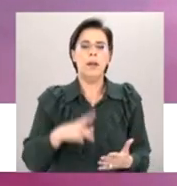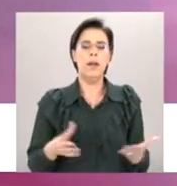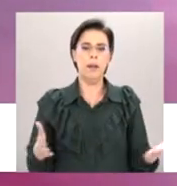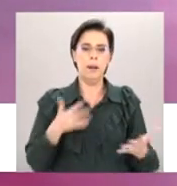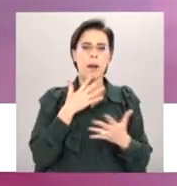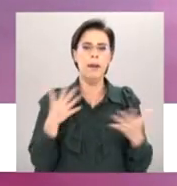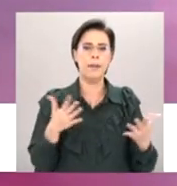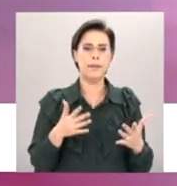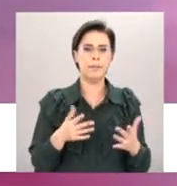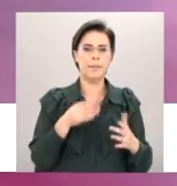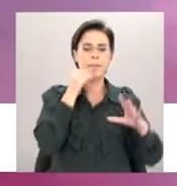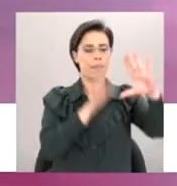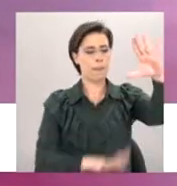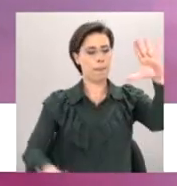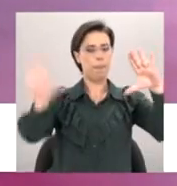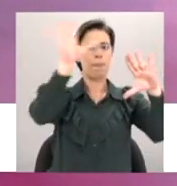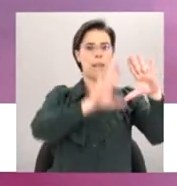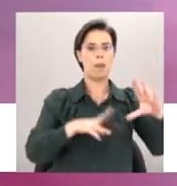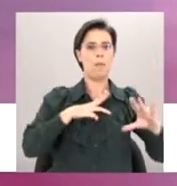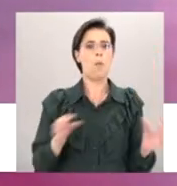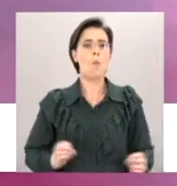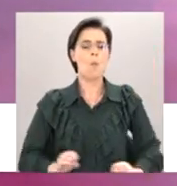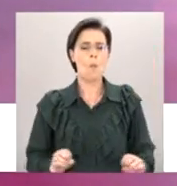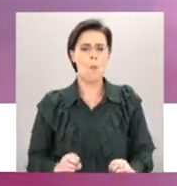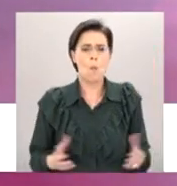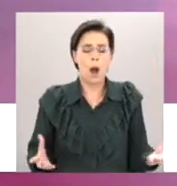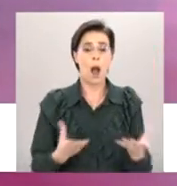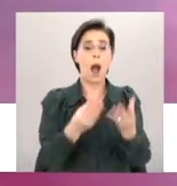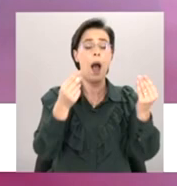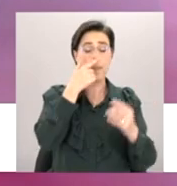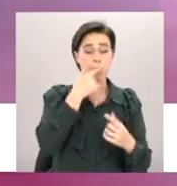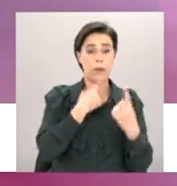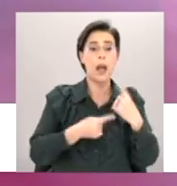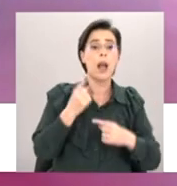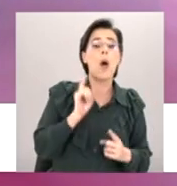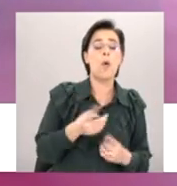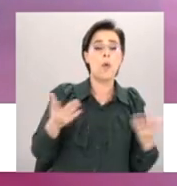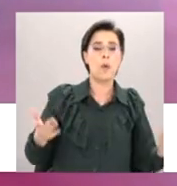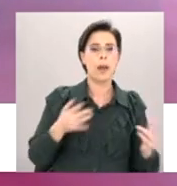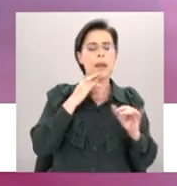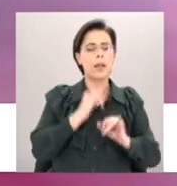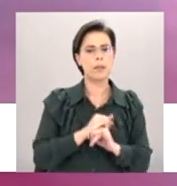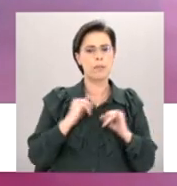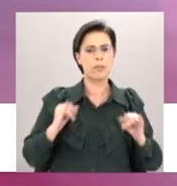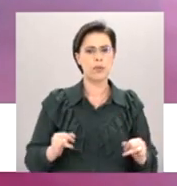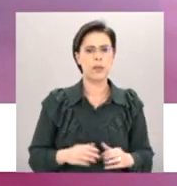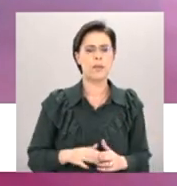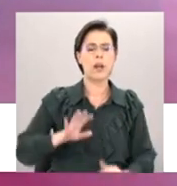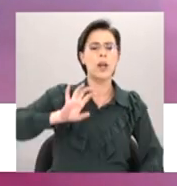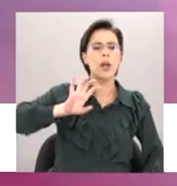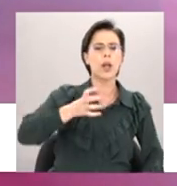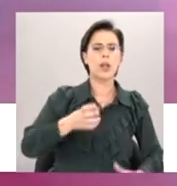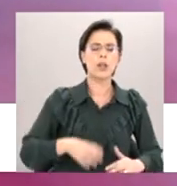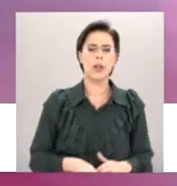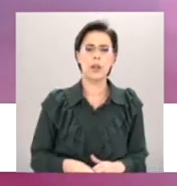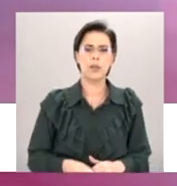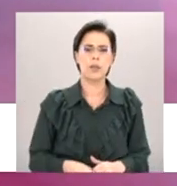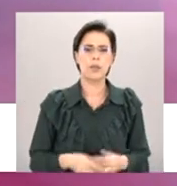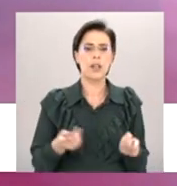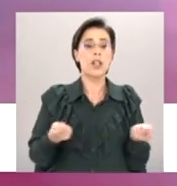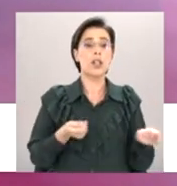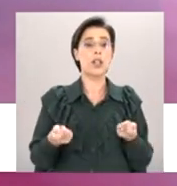Portugal a coesão territorial que não existe e tantas pessoas que deixam tem a ver com a impossibilidade das regiões